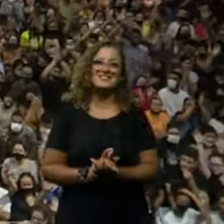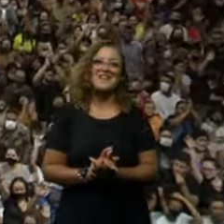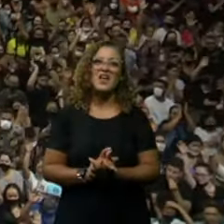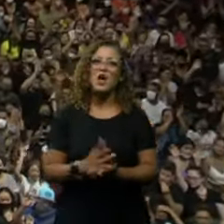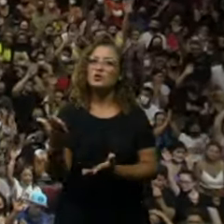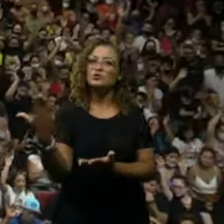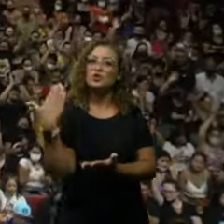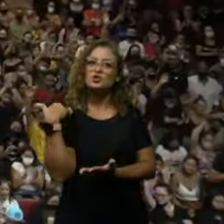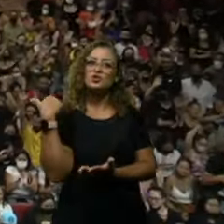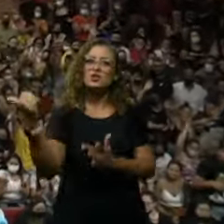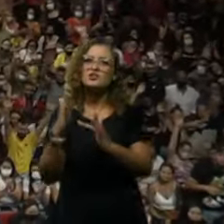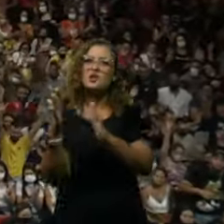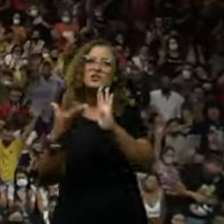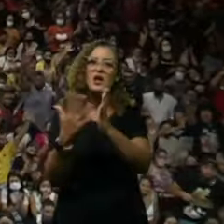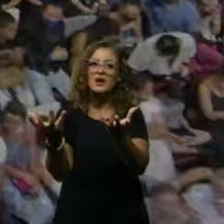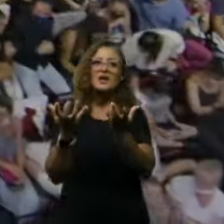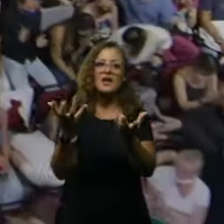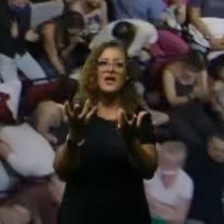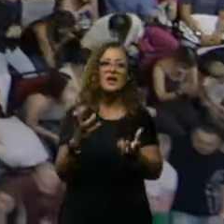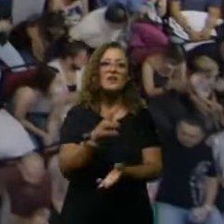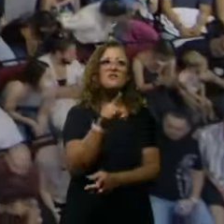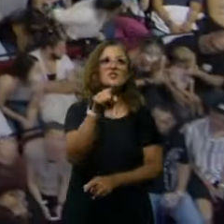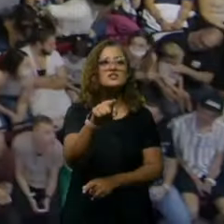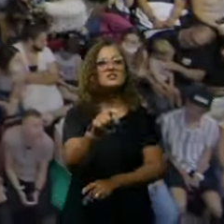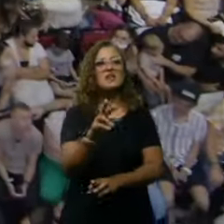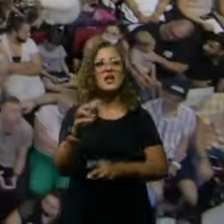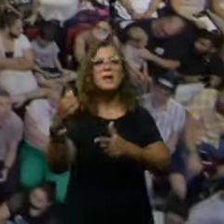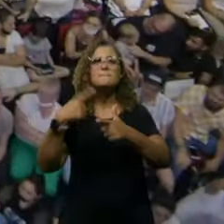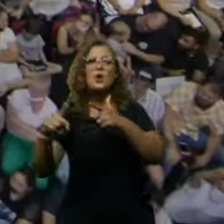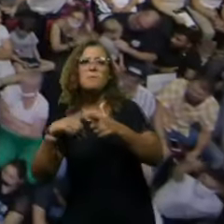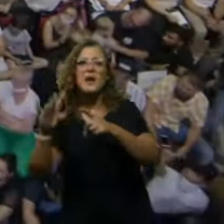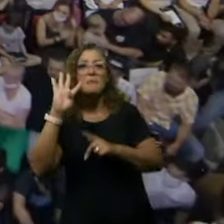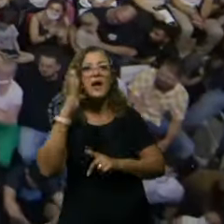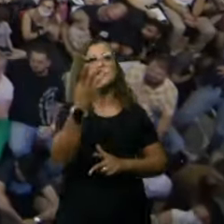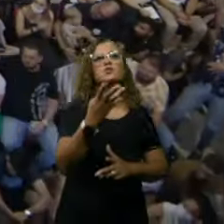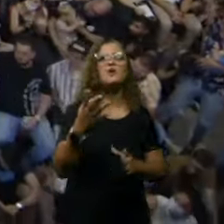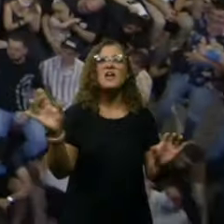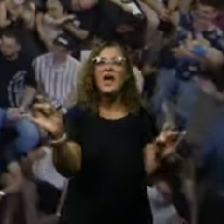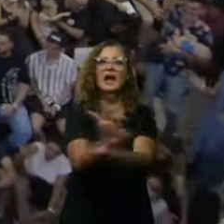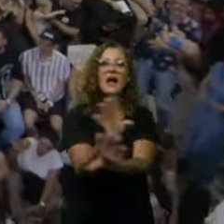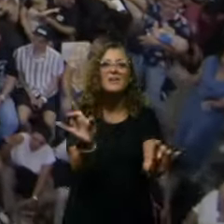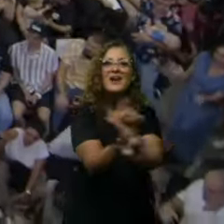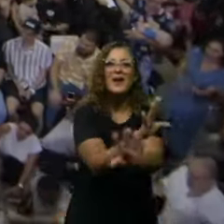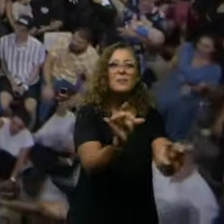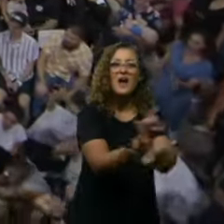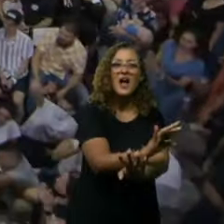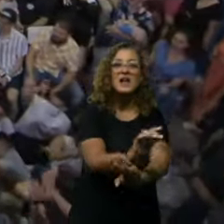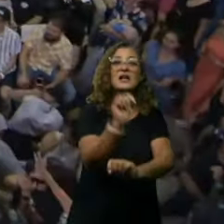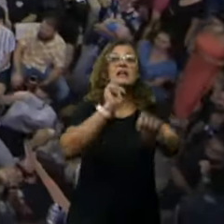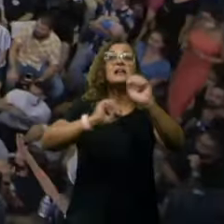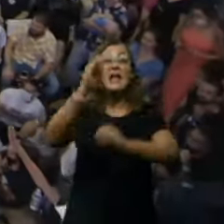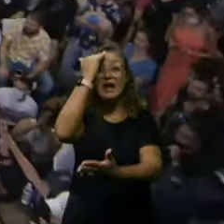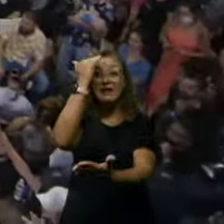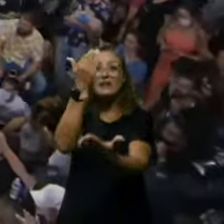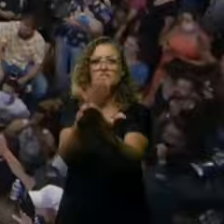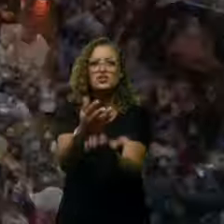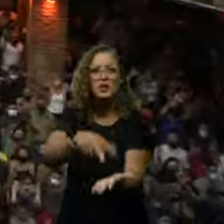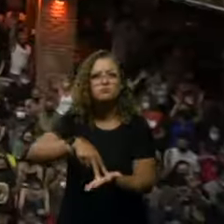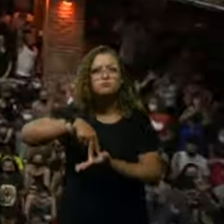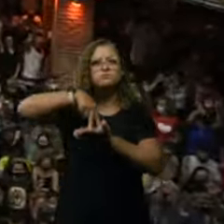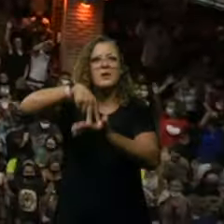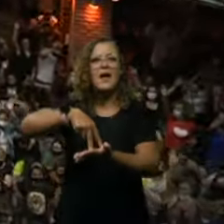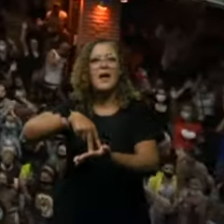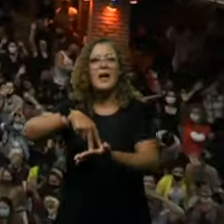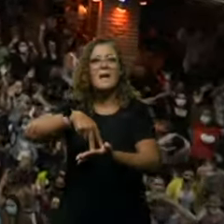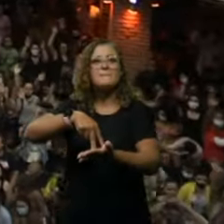para você um solucionador de problemas quem acredita nisso fica de